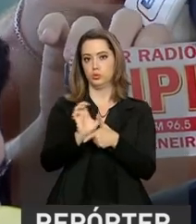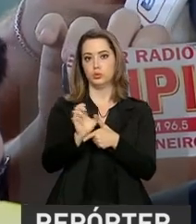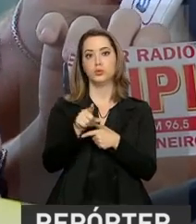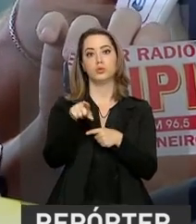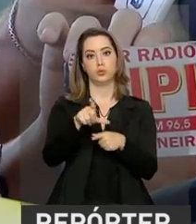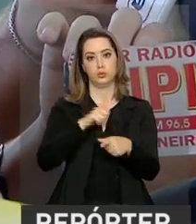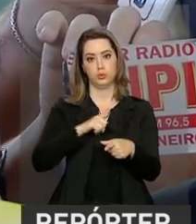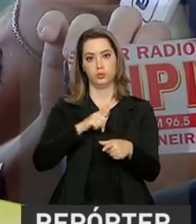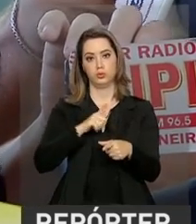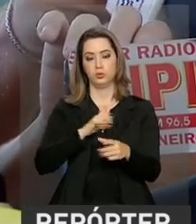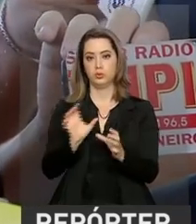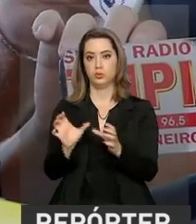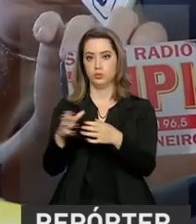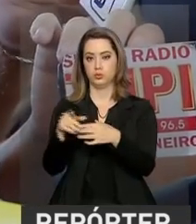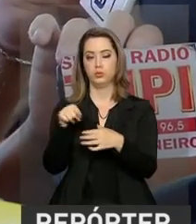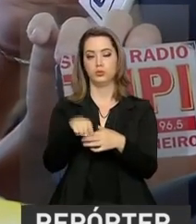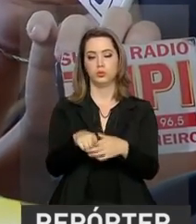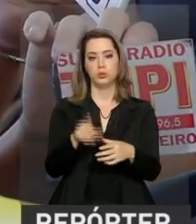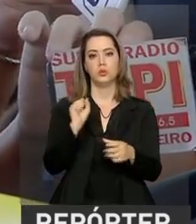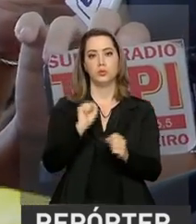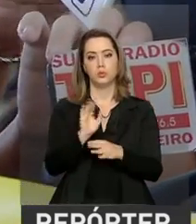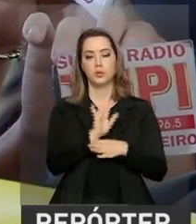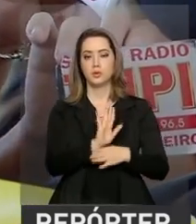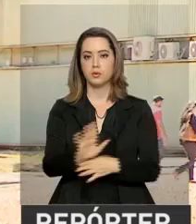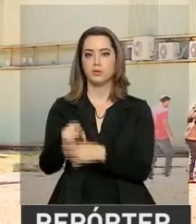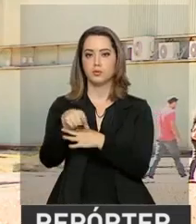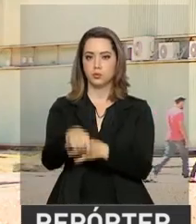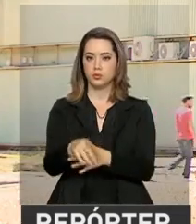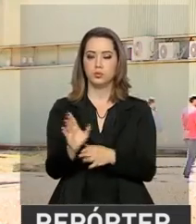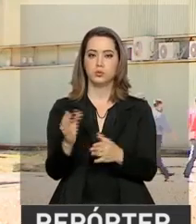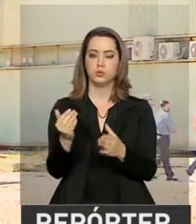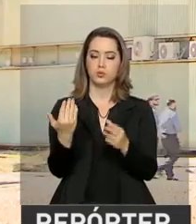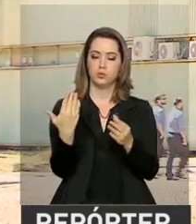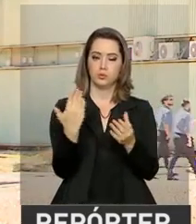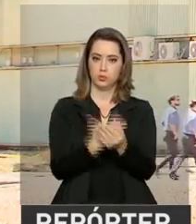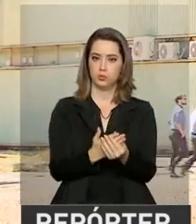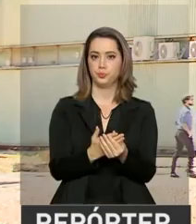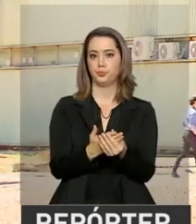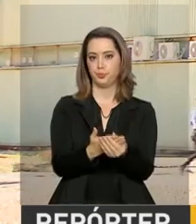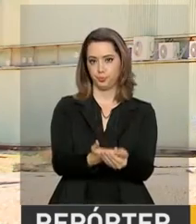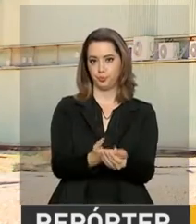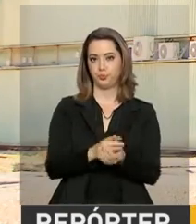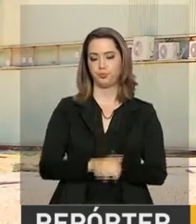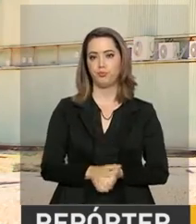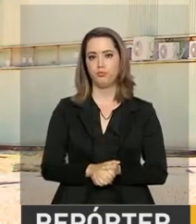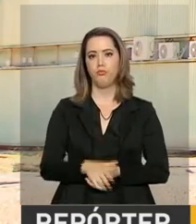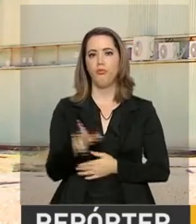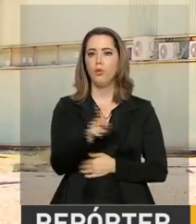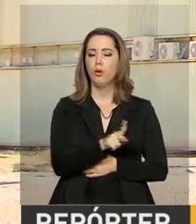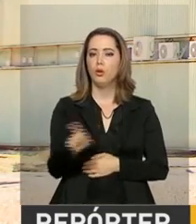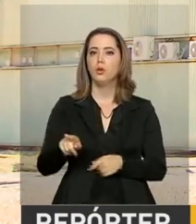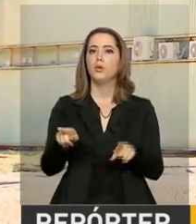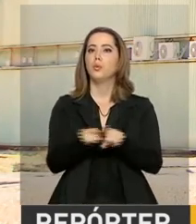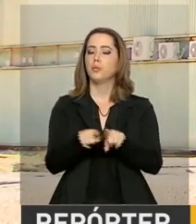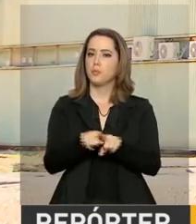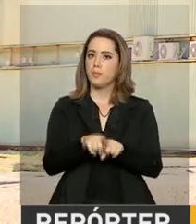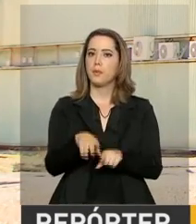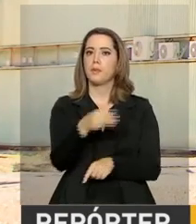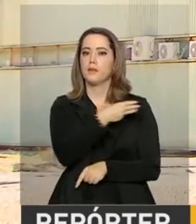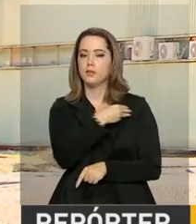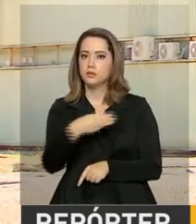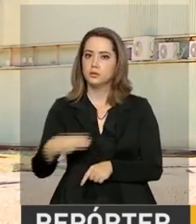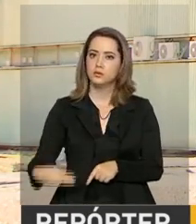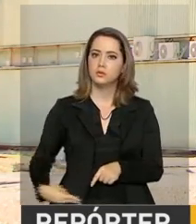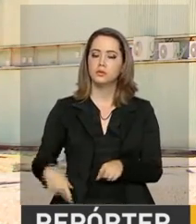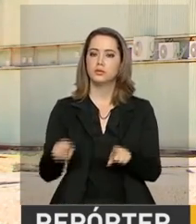governados por partidos de oposição, que possam colaborar com essa matéria. O ministro e o presidente da Câmara também falaram sobre o programa criado em